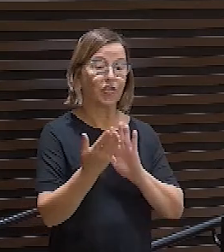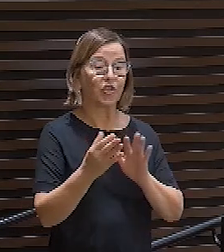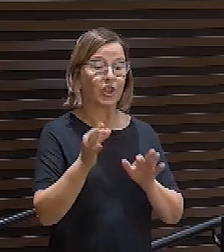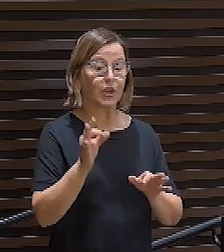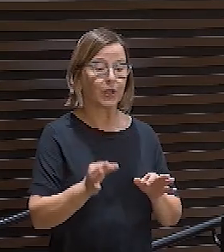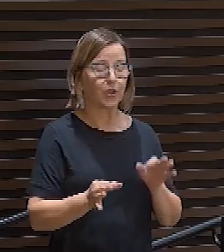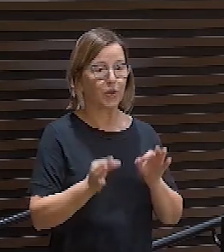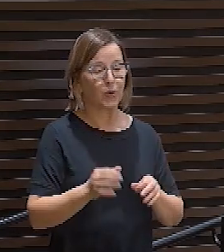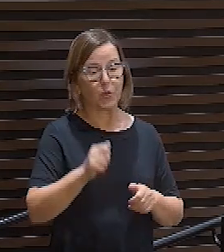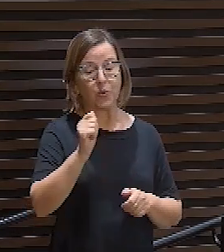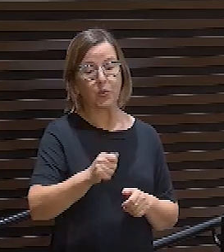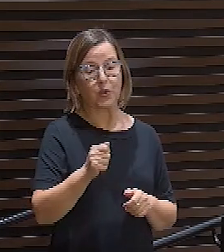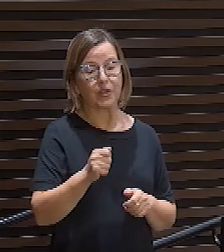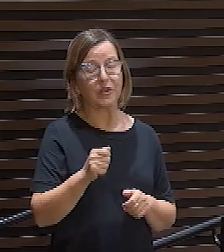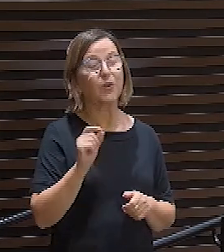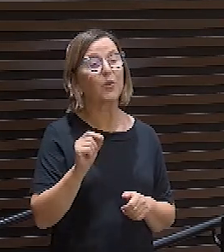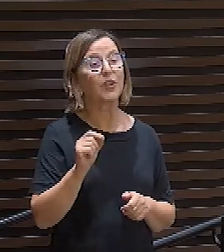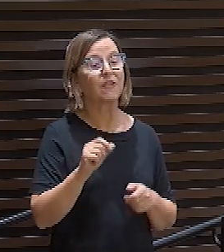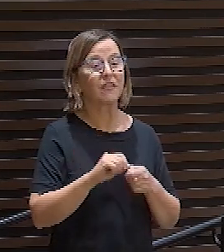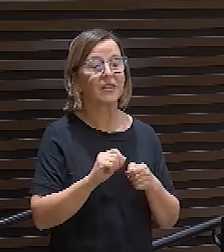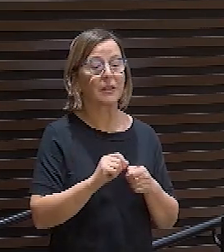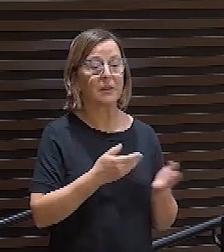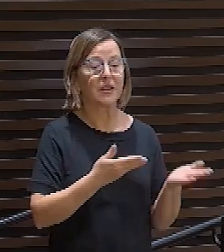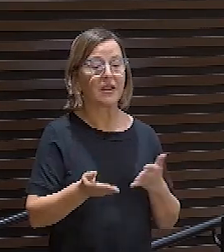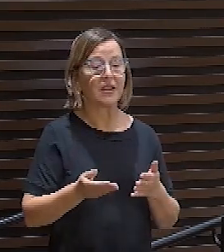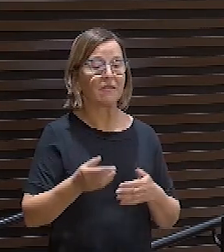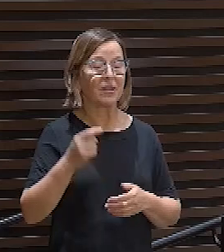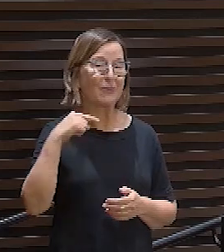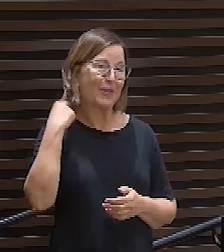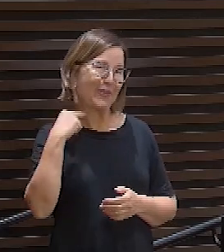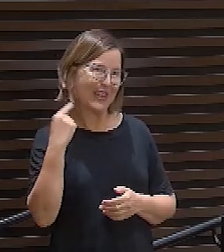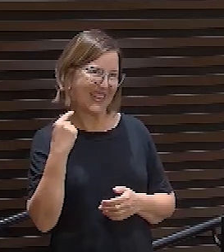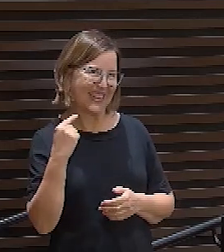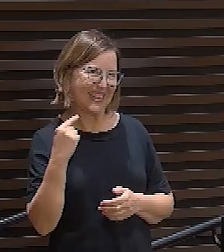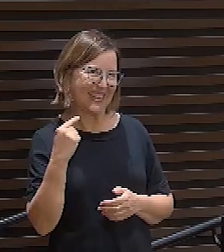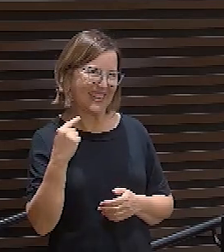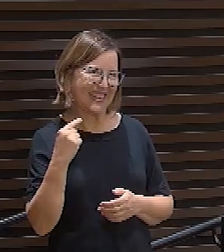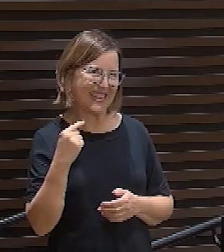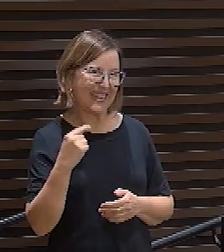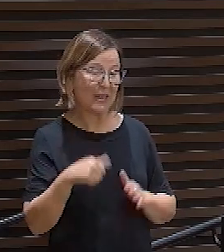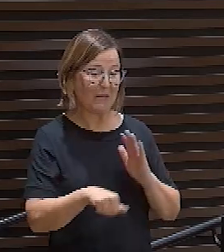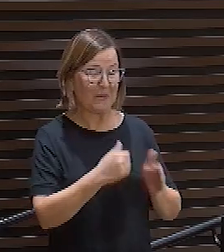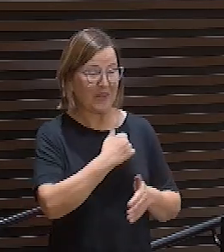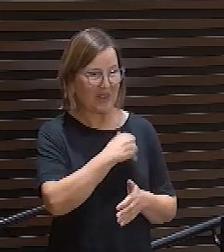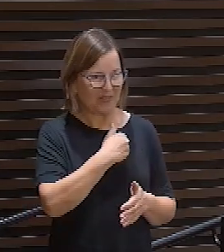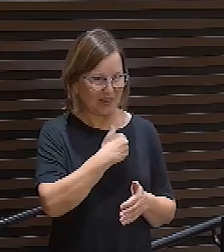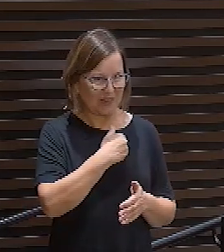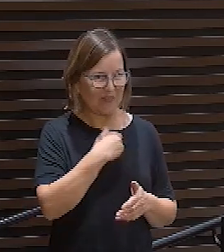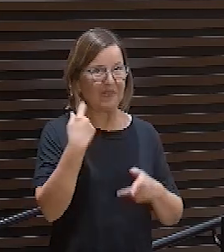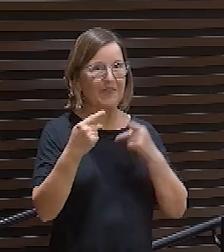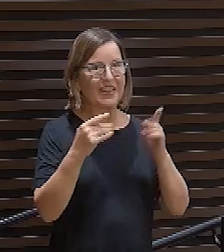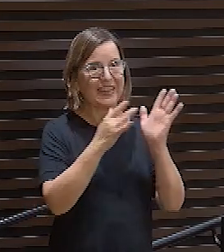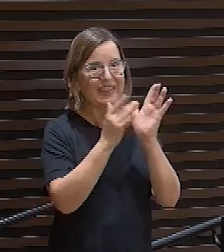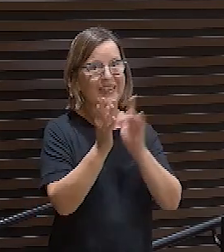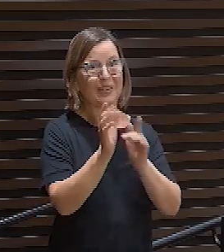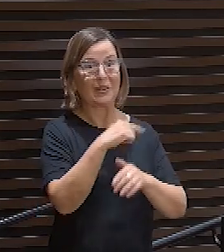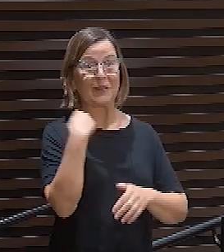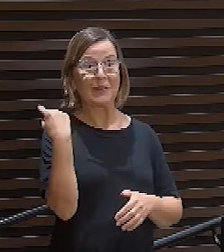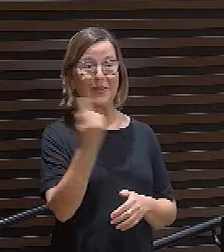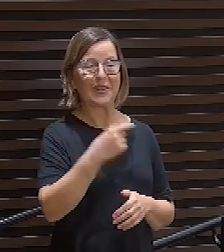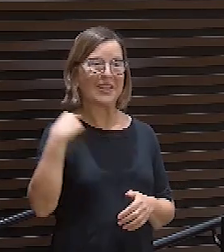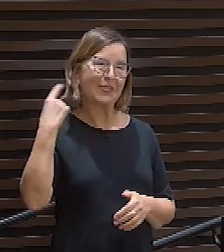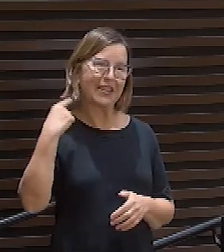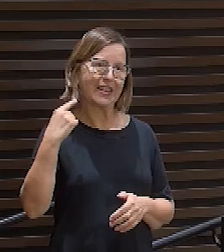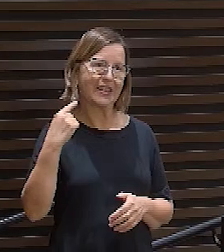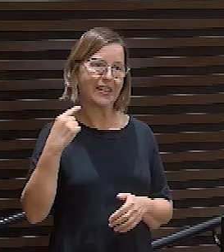Em 1 João, a gente vê que Jesus é o nosso advogado. Ele advoga em nosso favor perante o Pai. E o que um